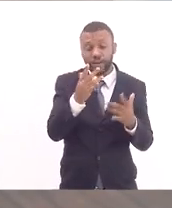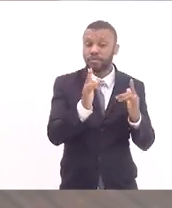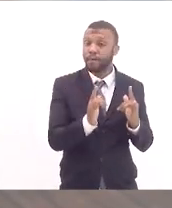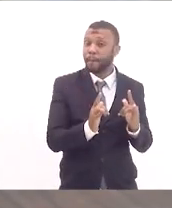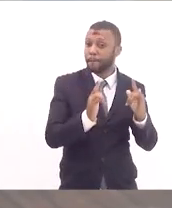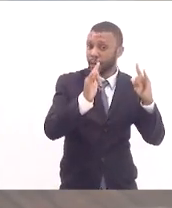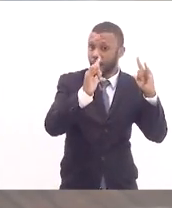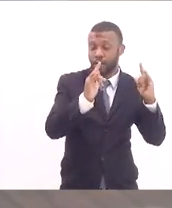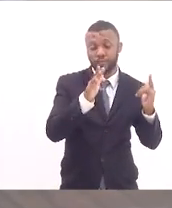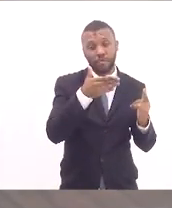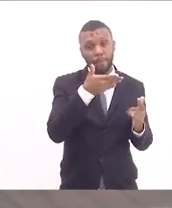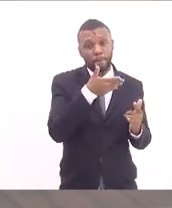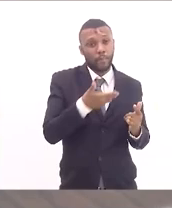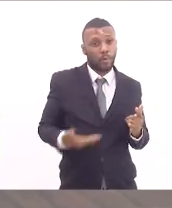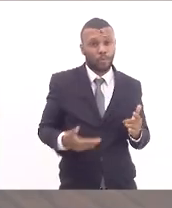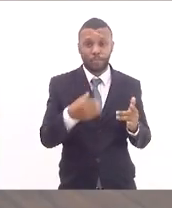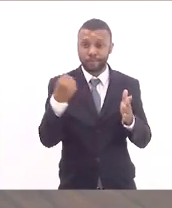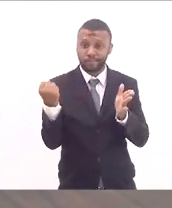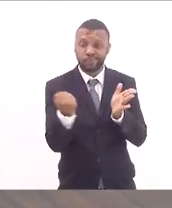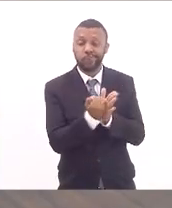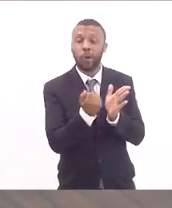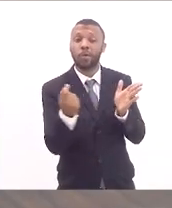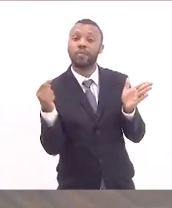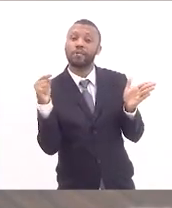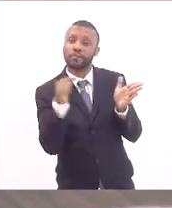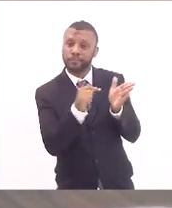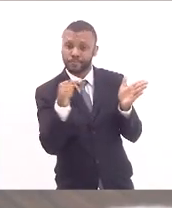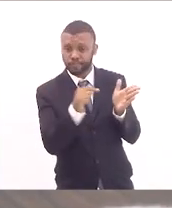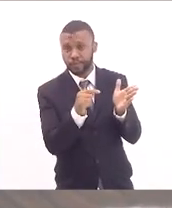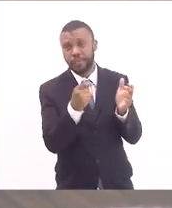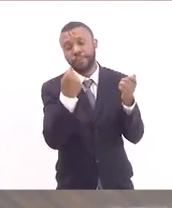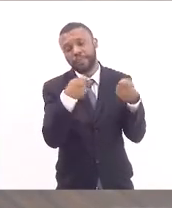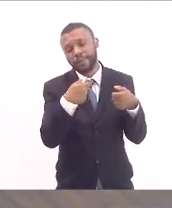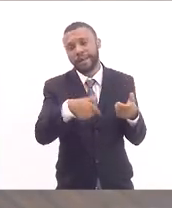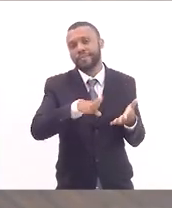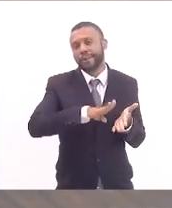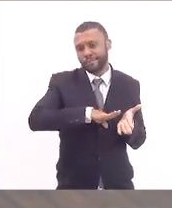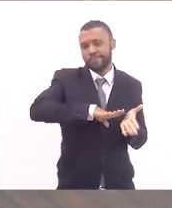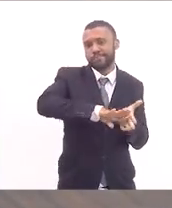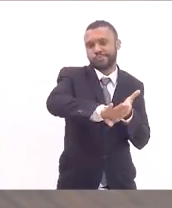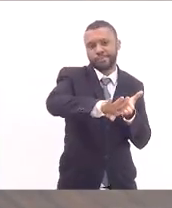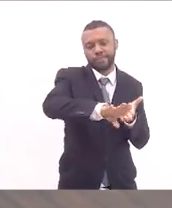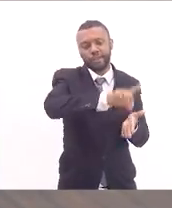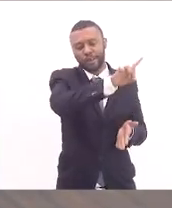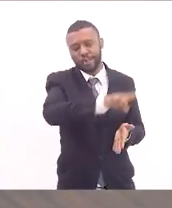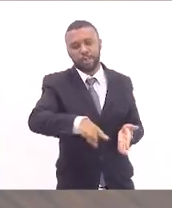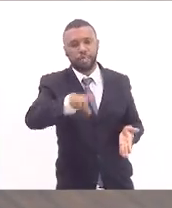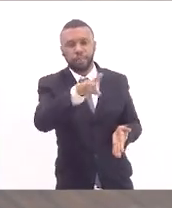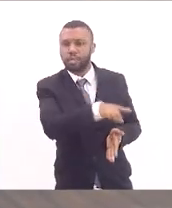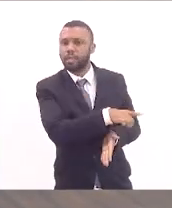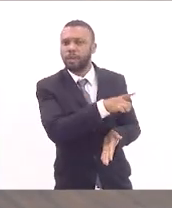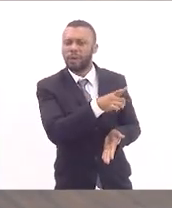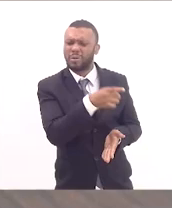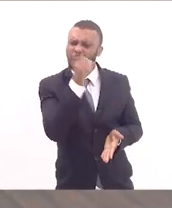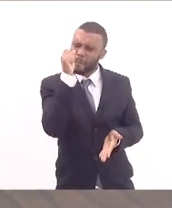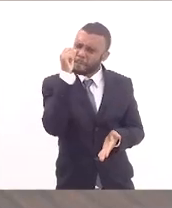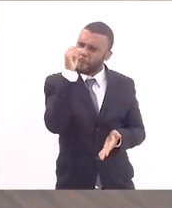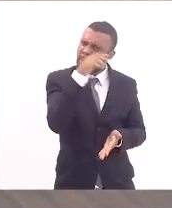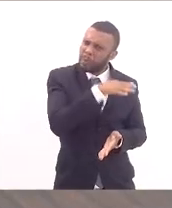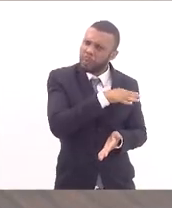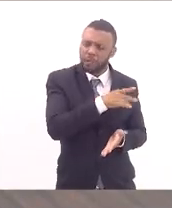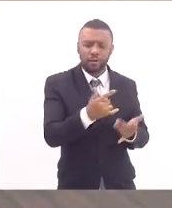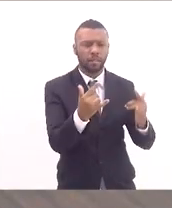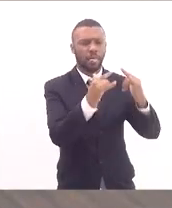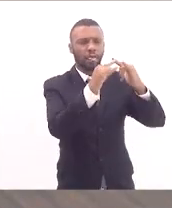tomado ao prédio melhor a um patrimônio tombado e que precisava ser arrancada retirada de forma brutal